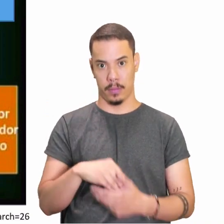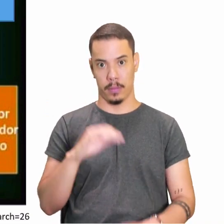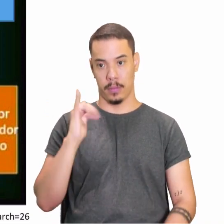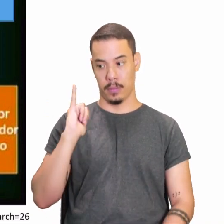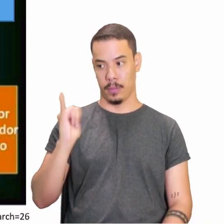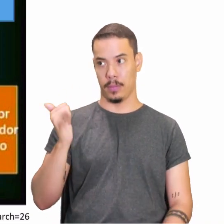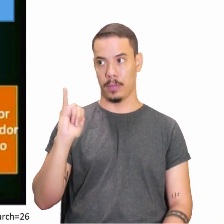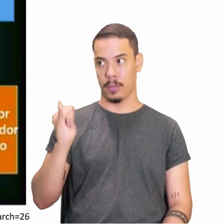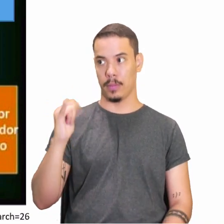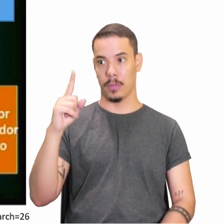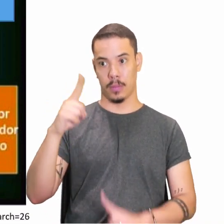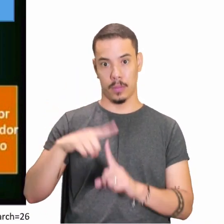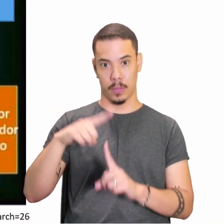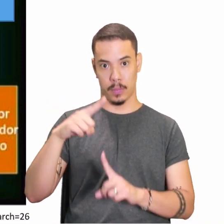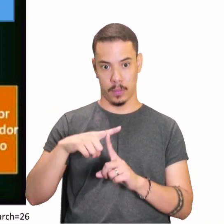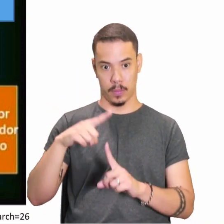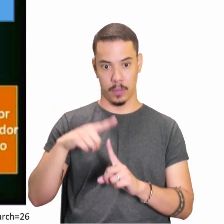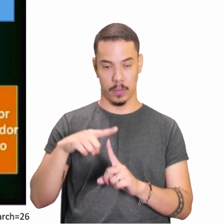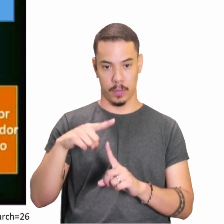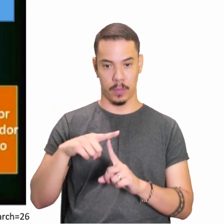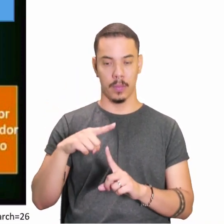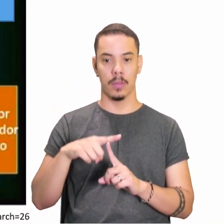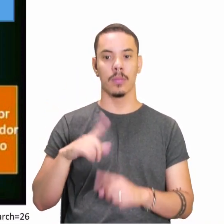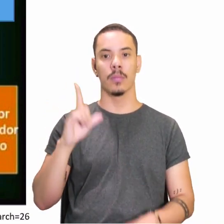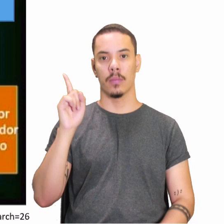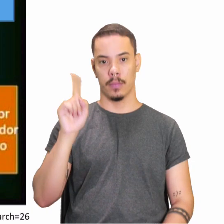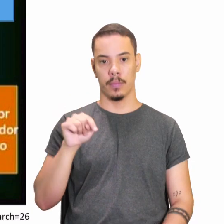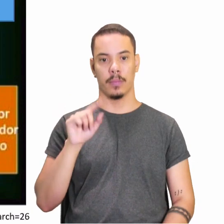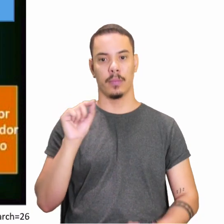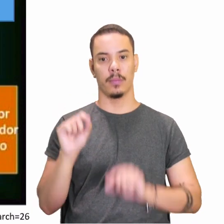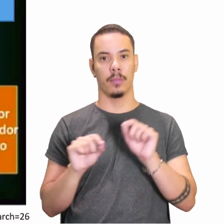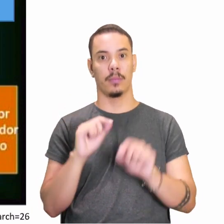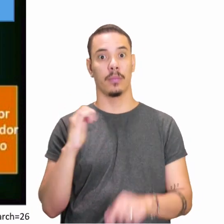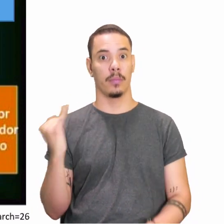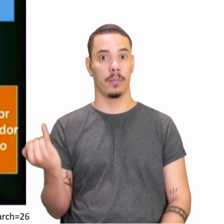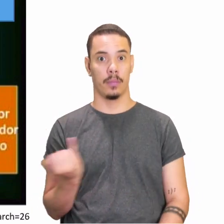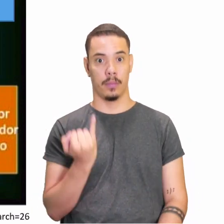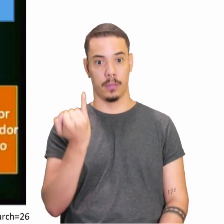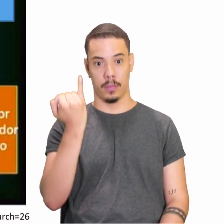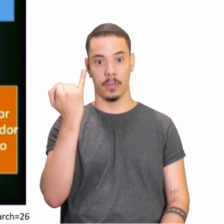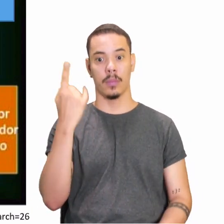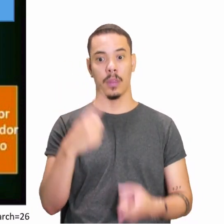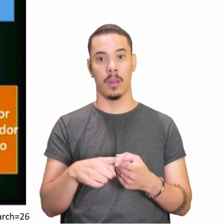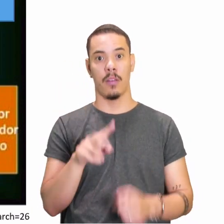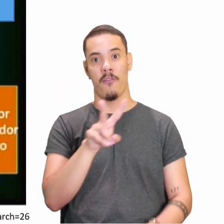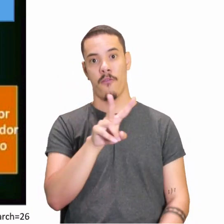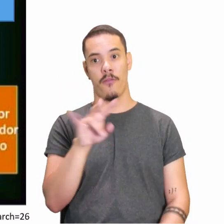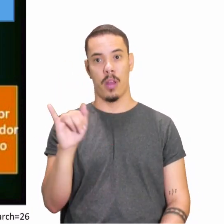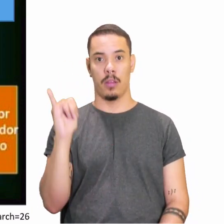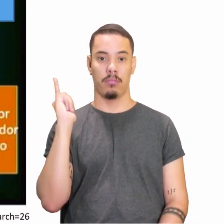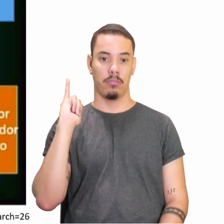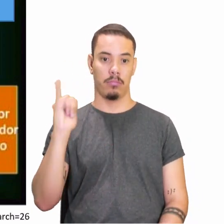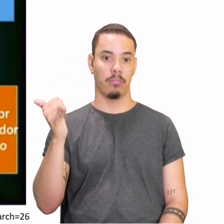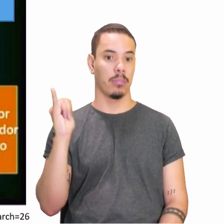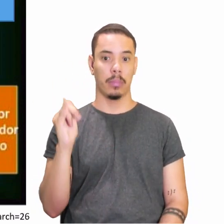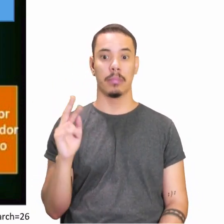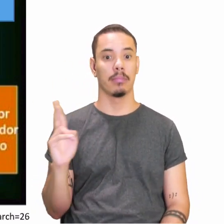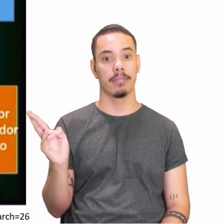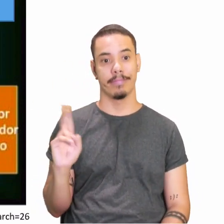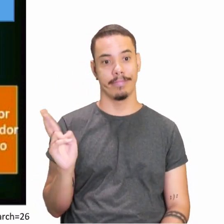narração, dessa tipologia, né? É um elemento também importante, porque é ele que vai contar. Olha só, quem